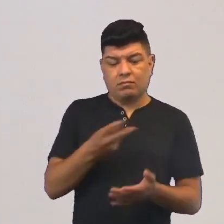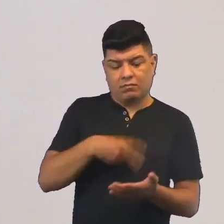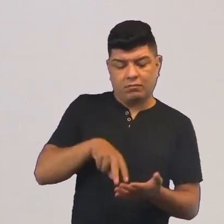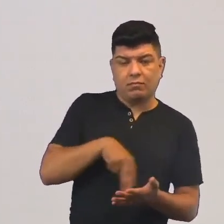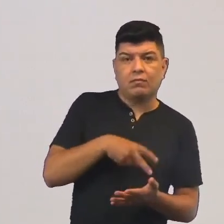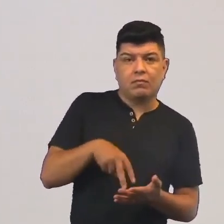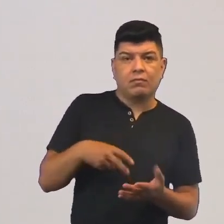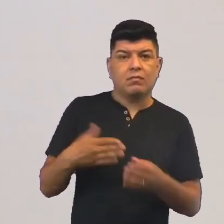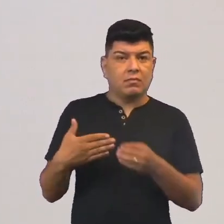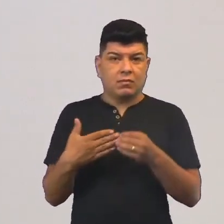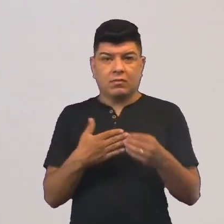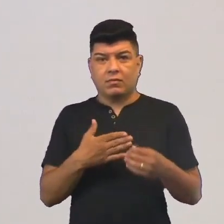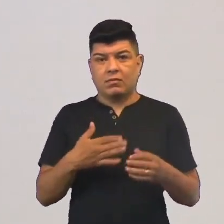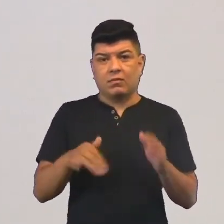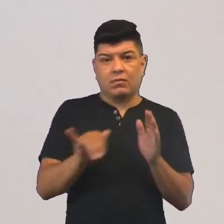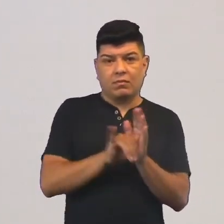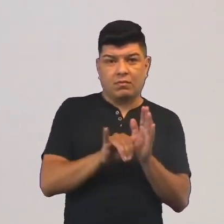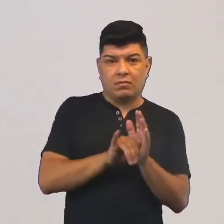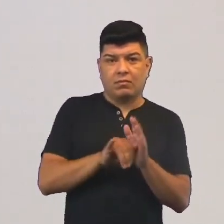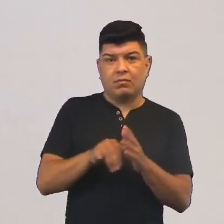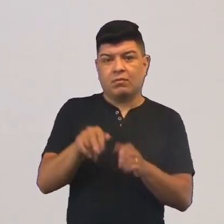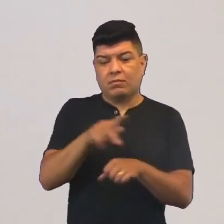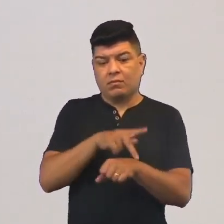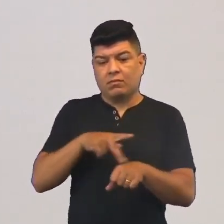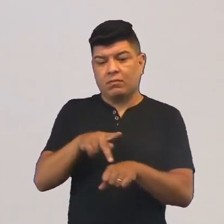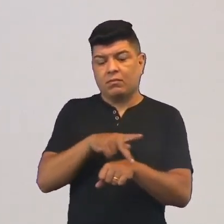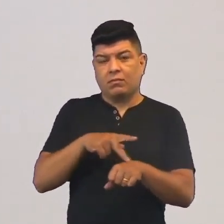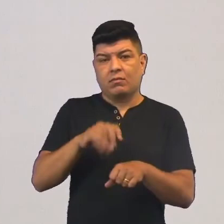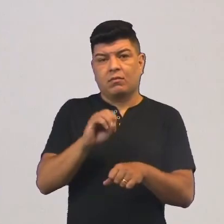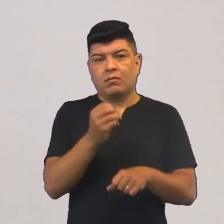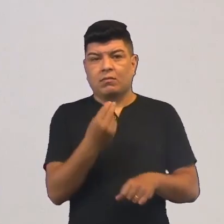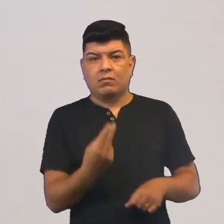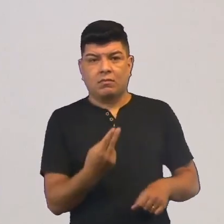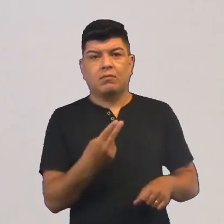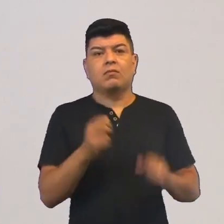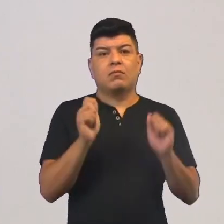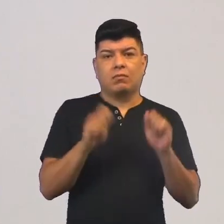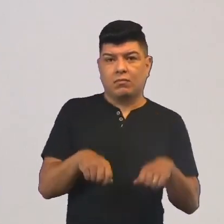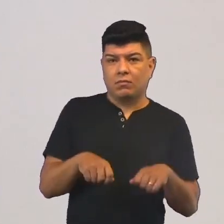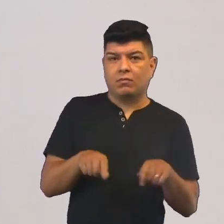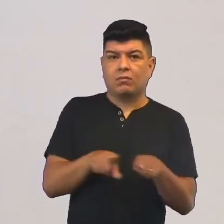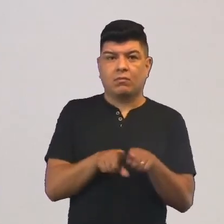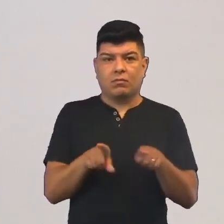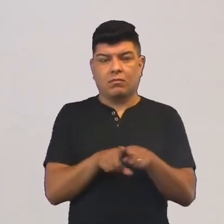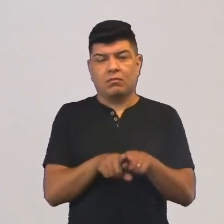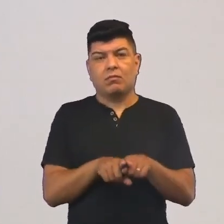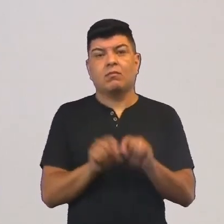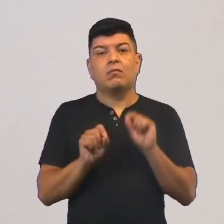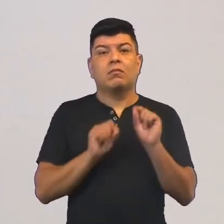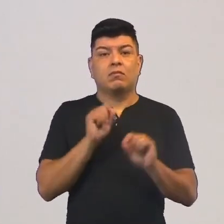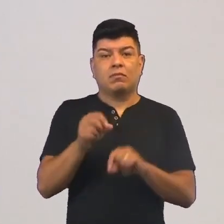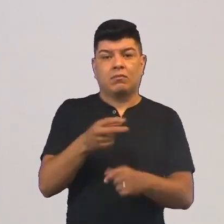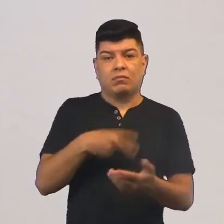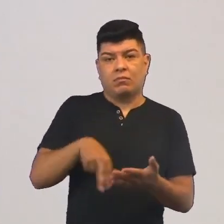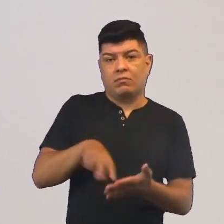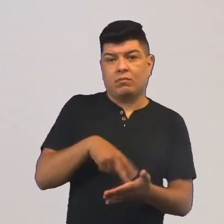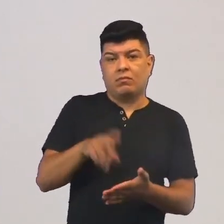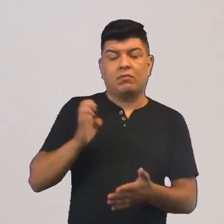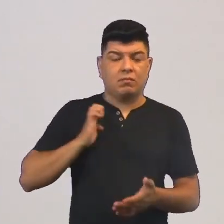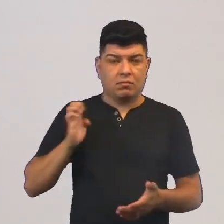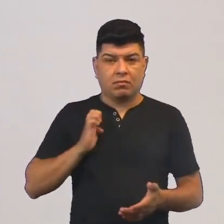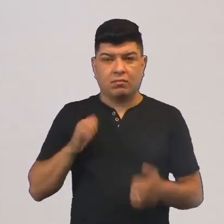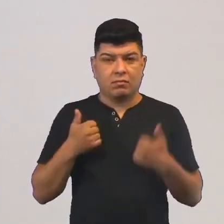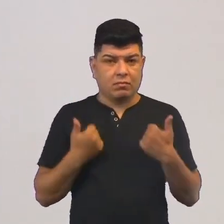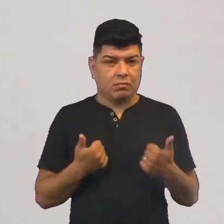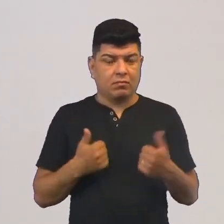folclóricas, porque elas trazem a identidade de um país ou de uma nação, podem ser consideradas danças